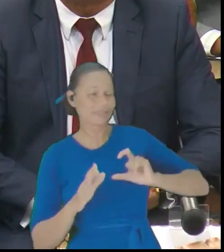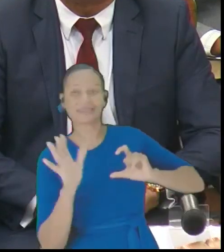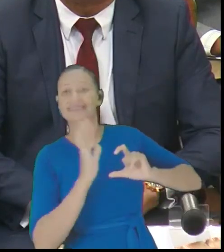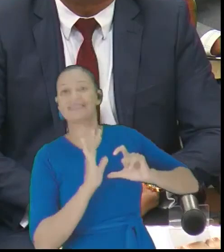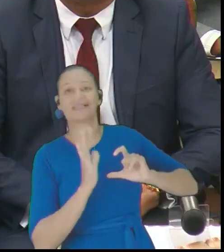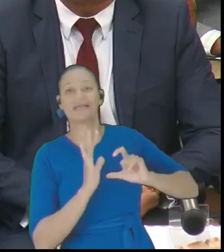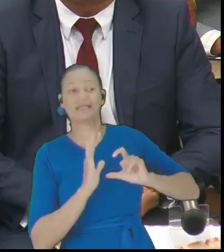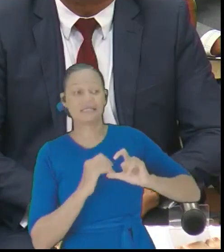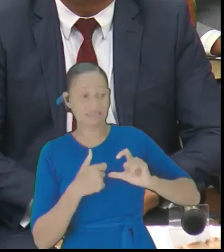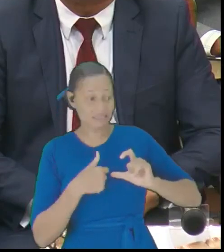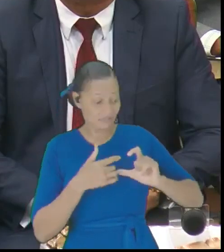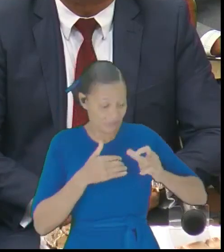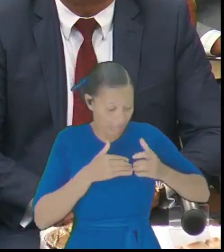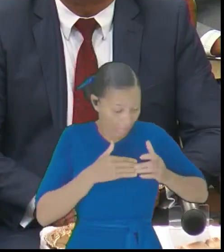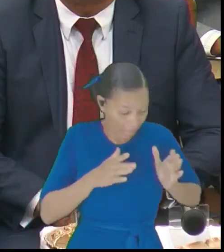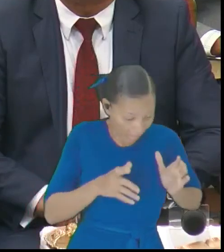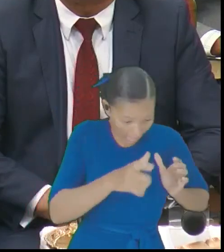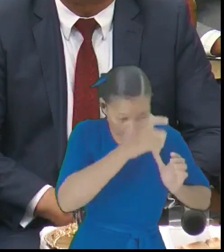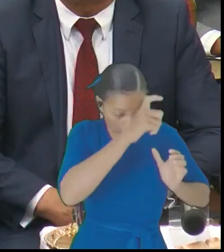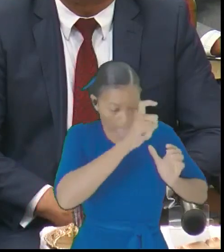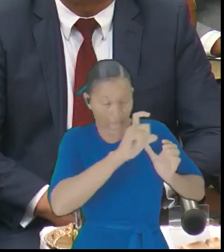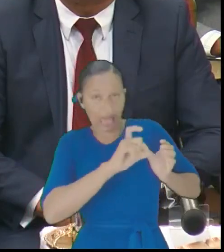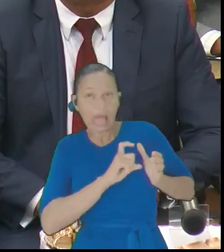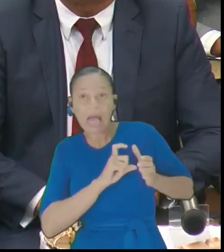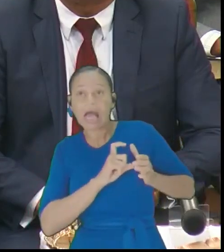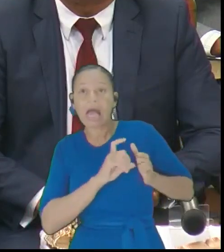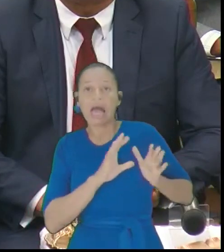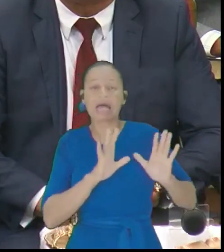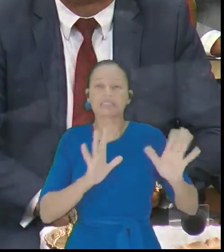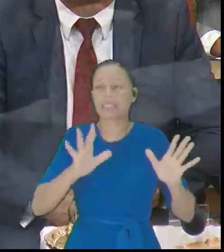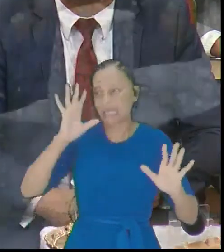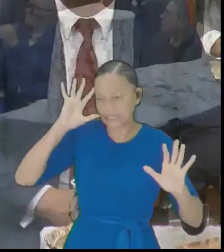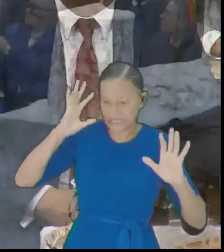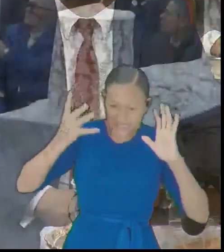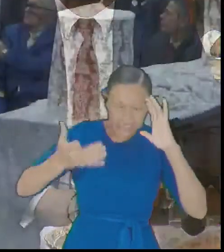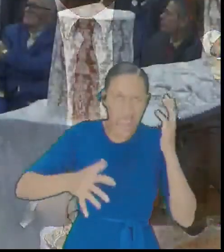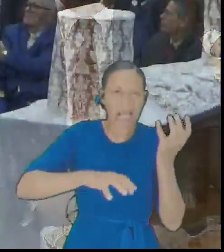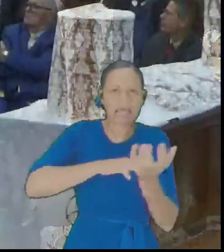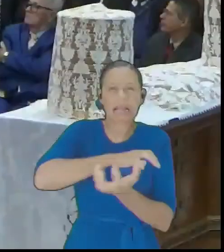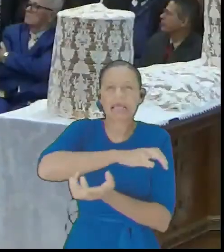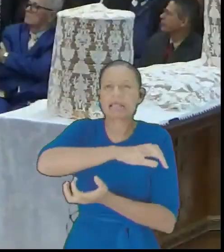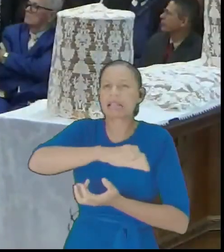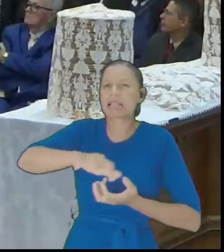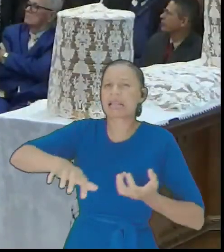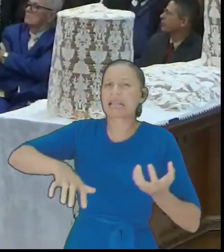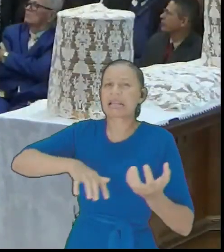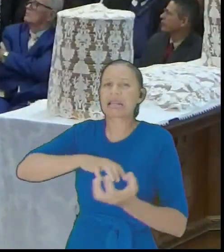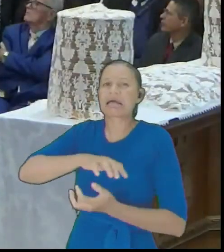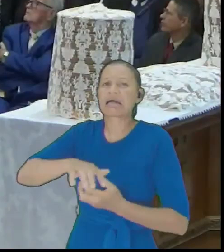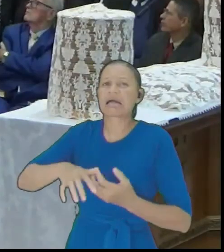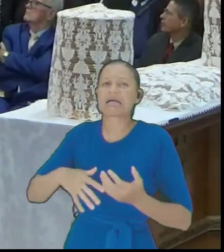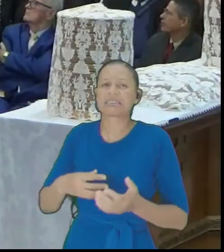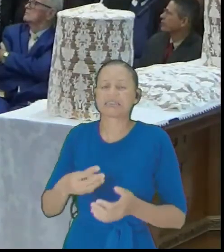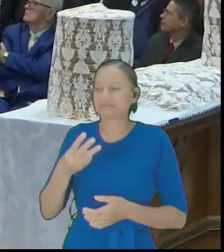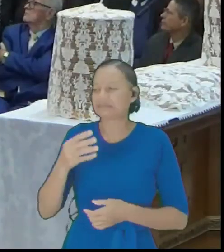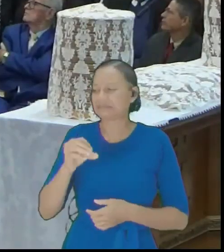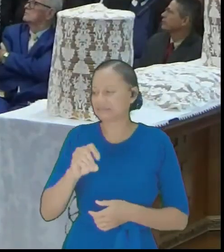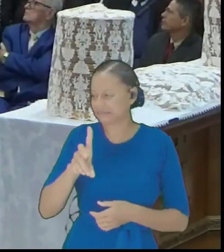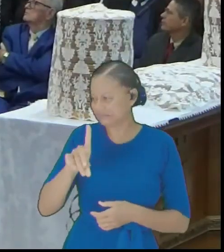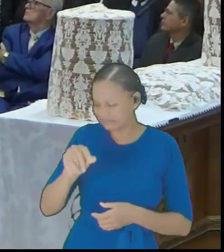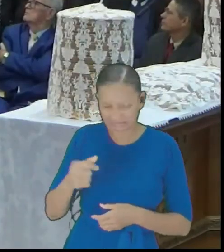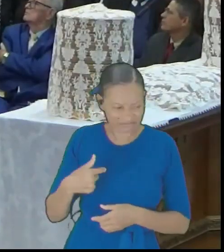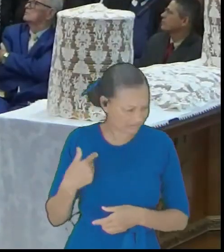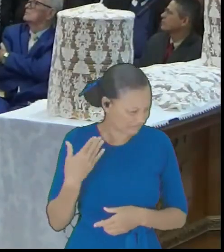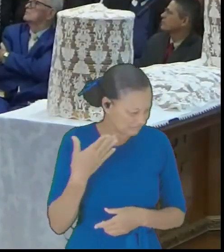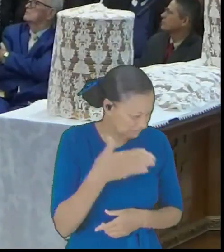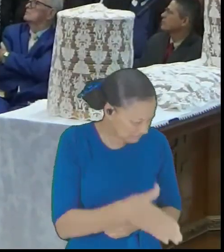só opera se ele tiver lugar. Se os crentes todos resolver fazer uma greve 30 dias, ele vem e diz: não, 30 dias eu não vou deixar